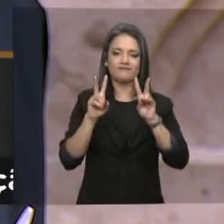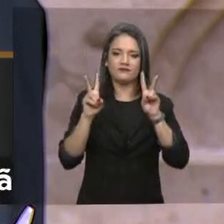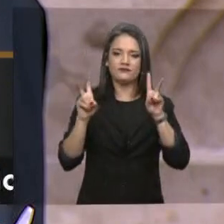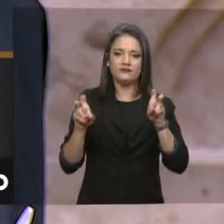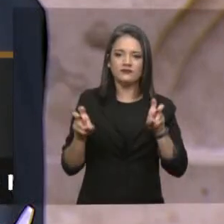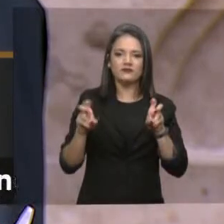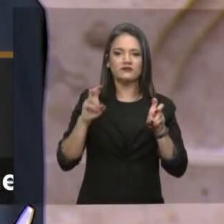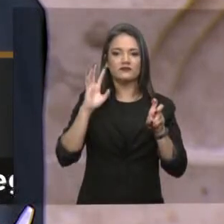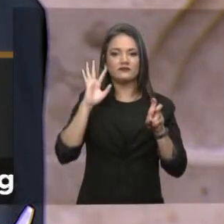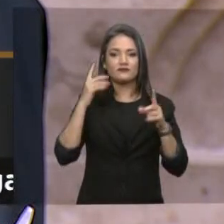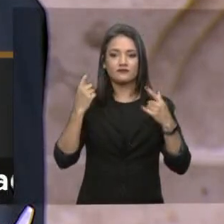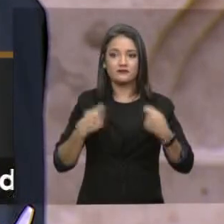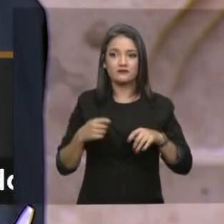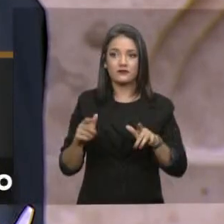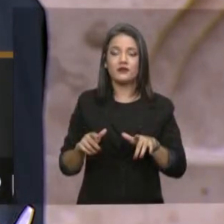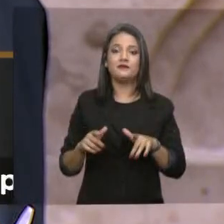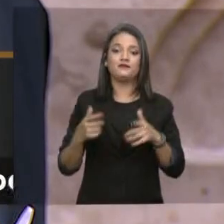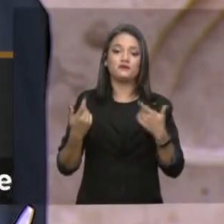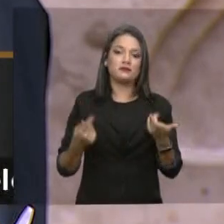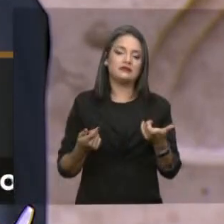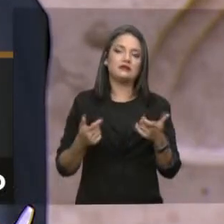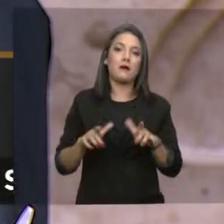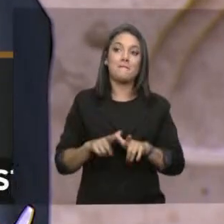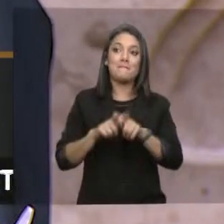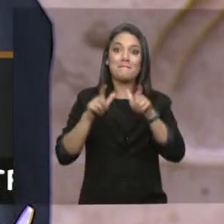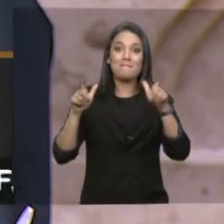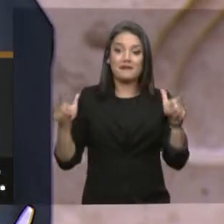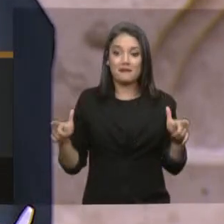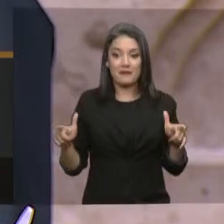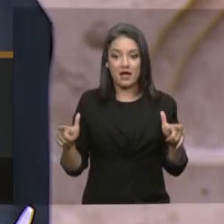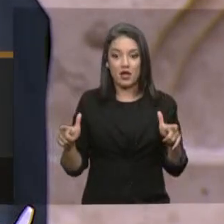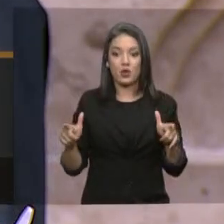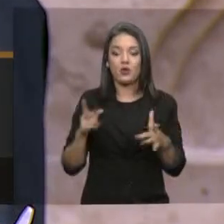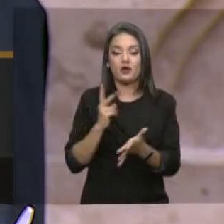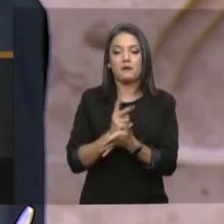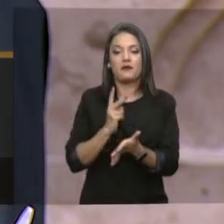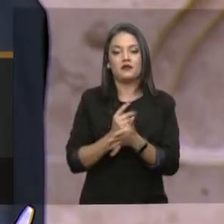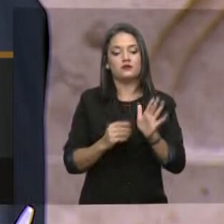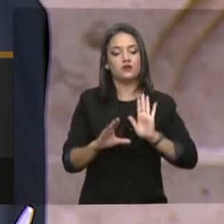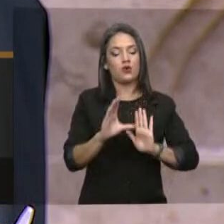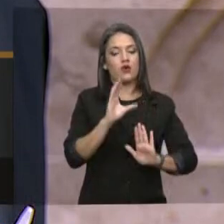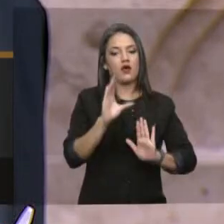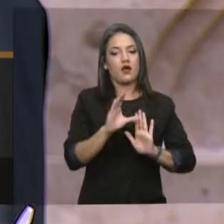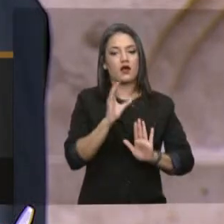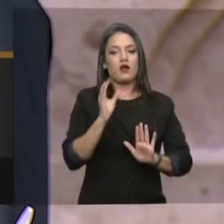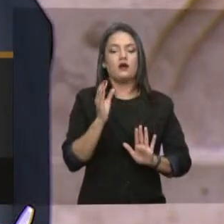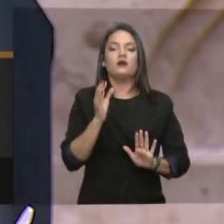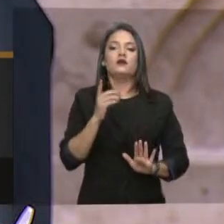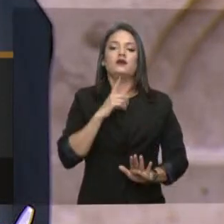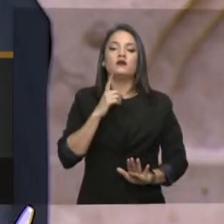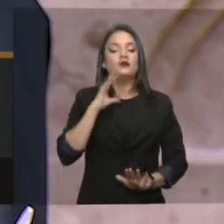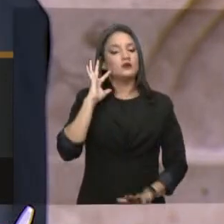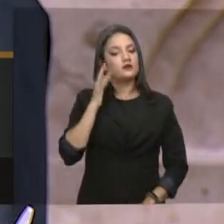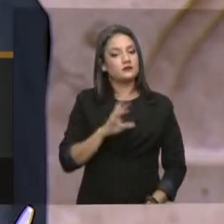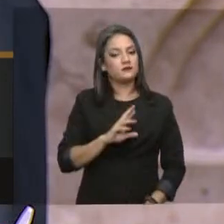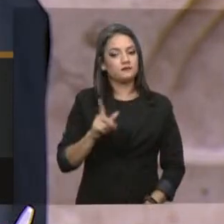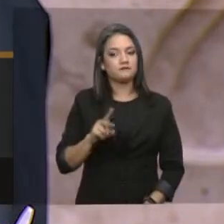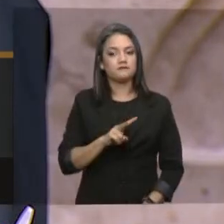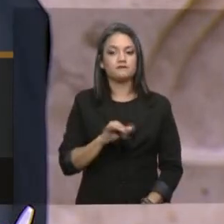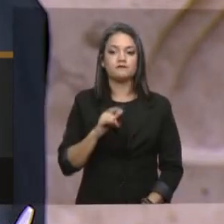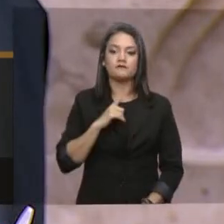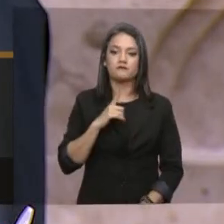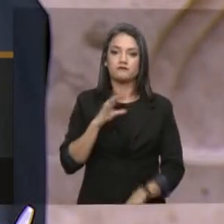cuja solução dependa da maioria absoluta, o caput do artigo 146 aponta a solução diversa. A questão será